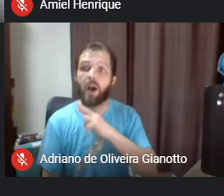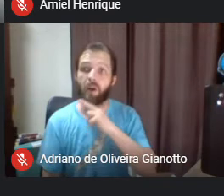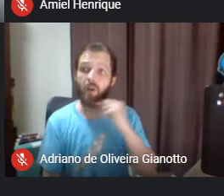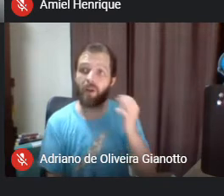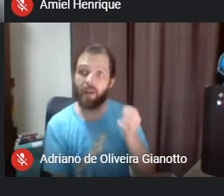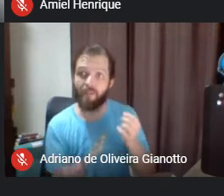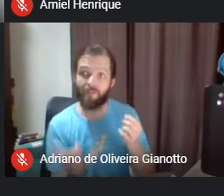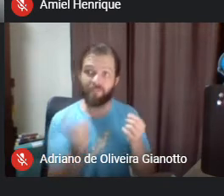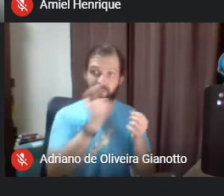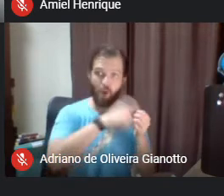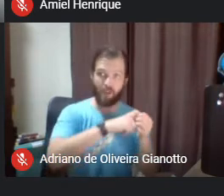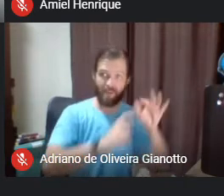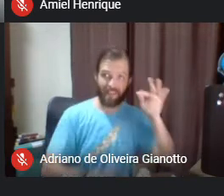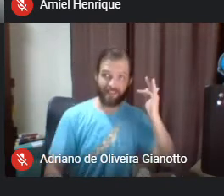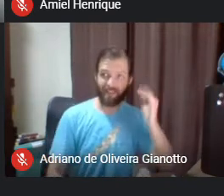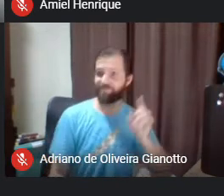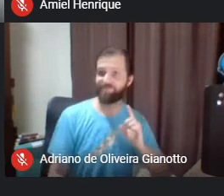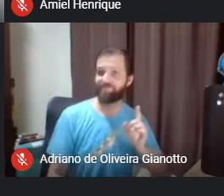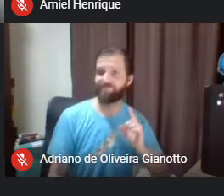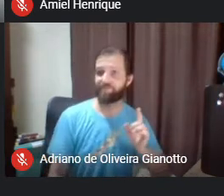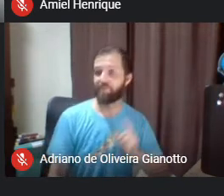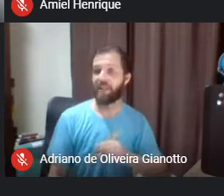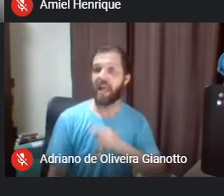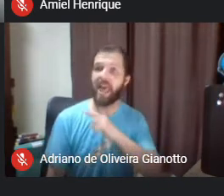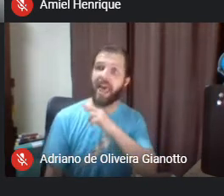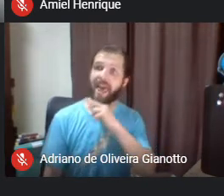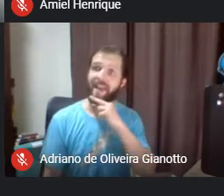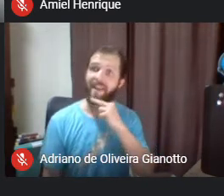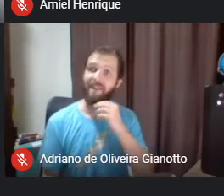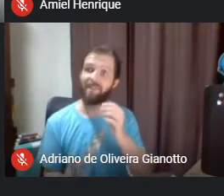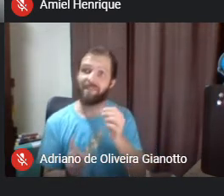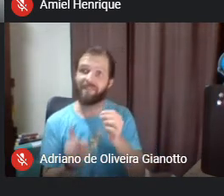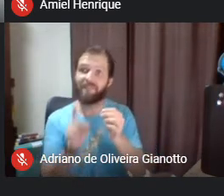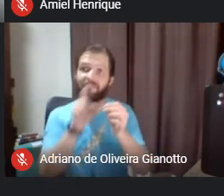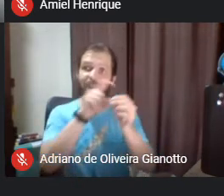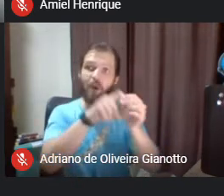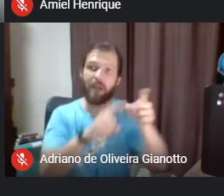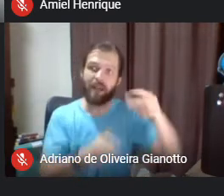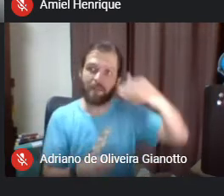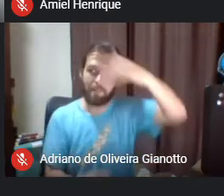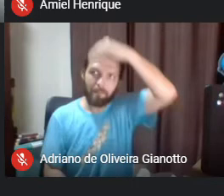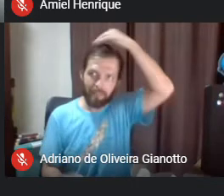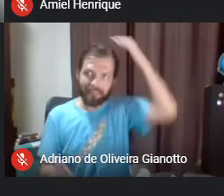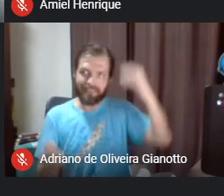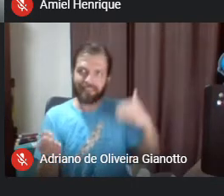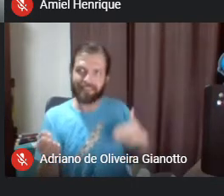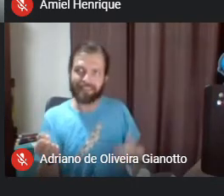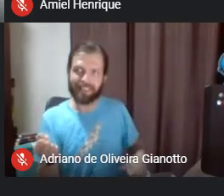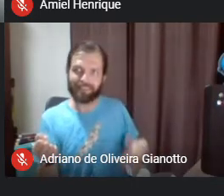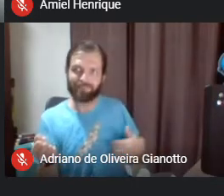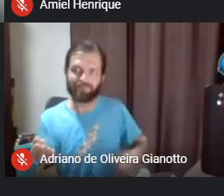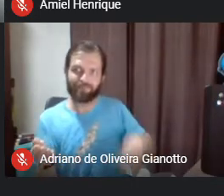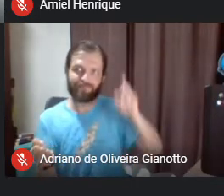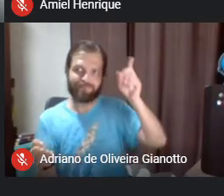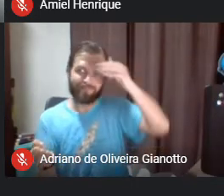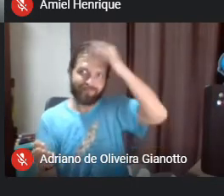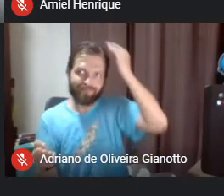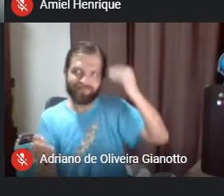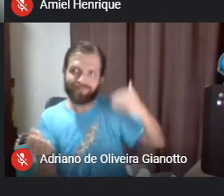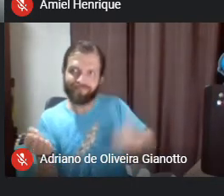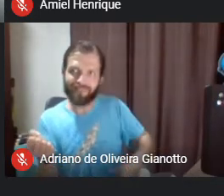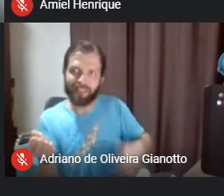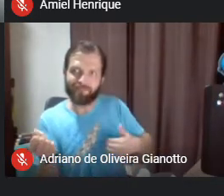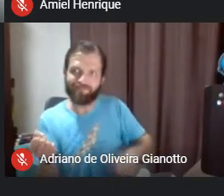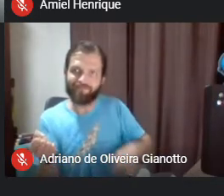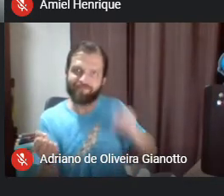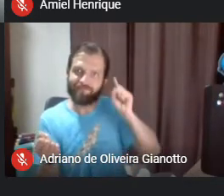E chegou uma época que Rouet quis voltar para a França, que Rouet, né, deixou o INES, deixou a direção,